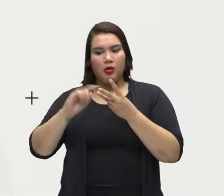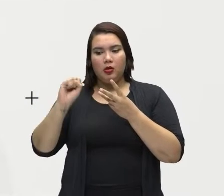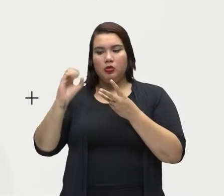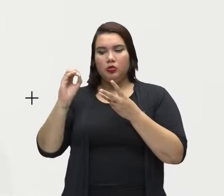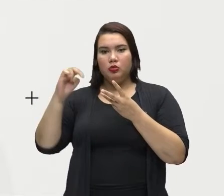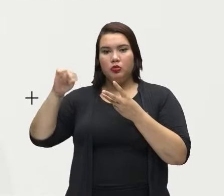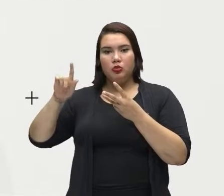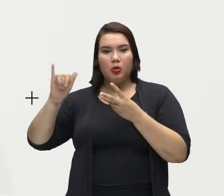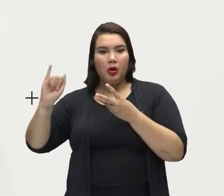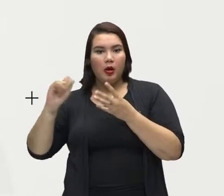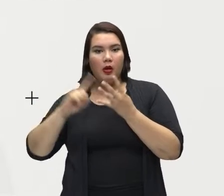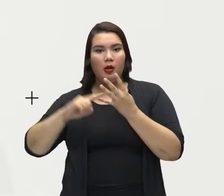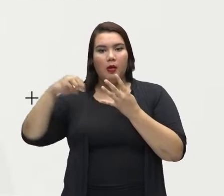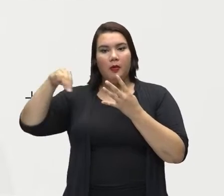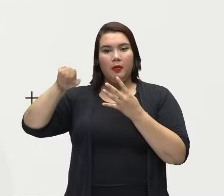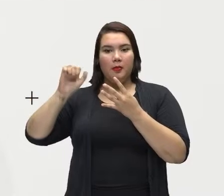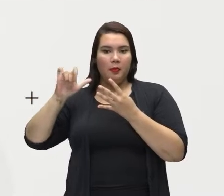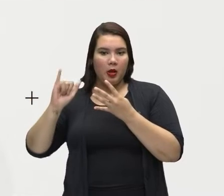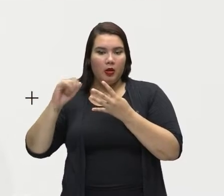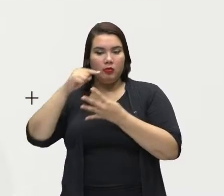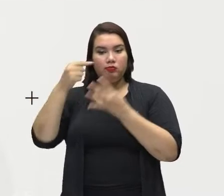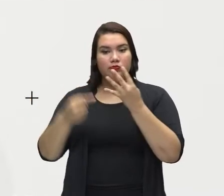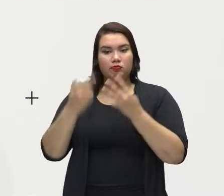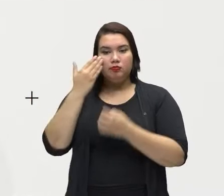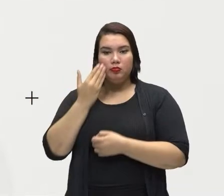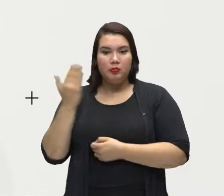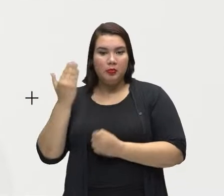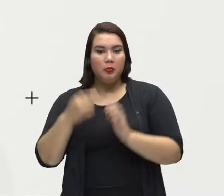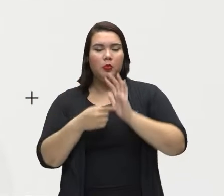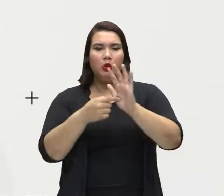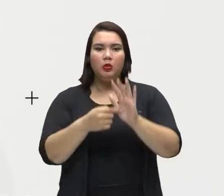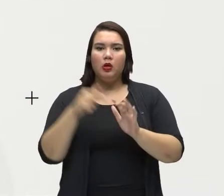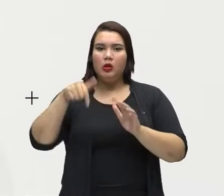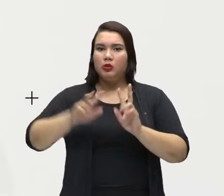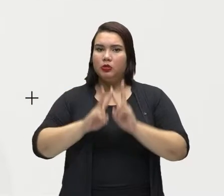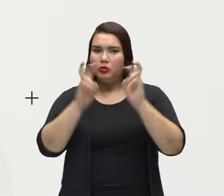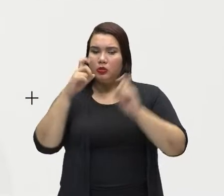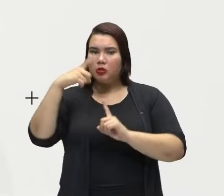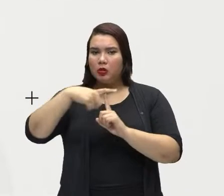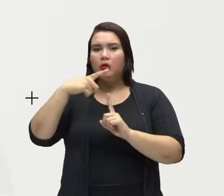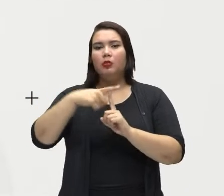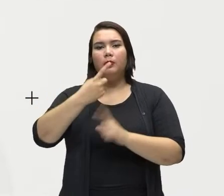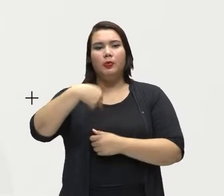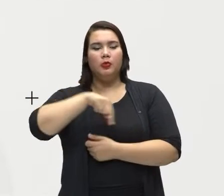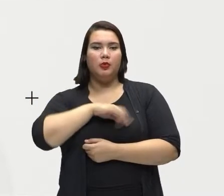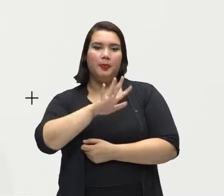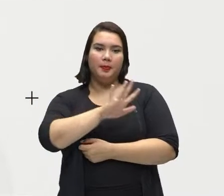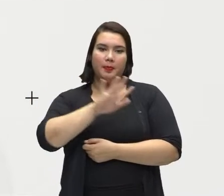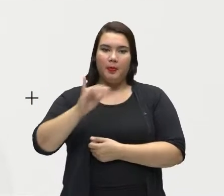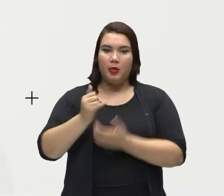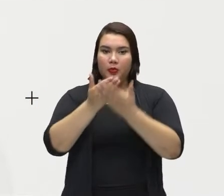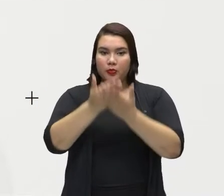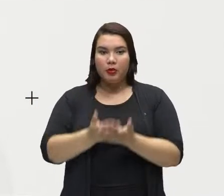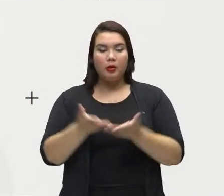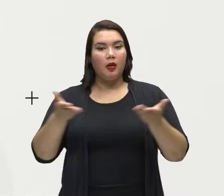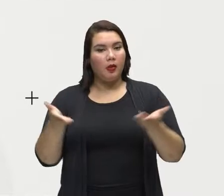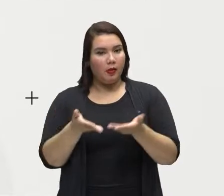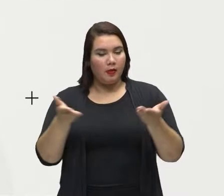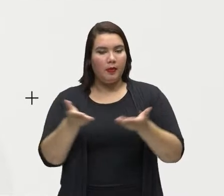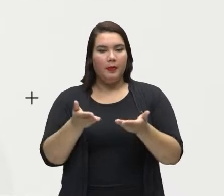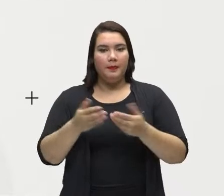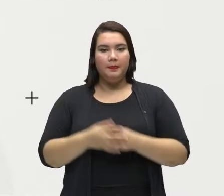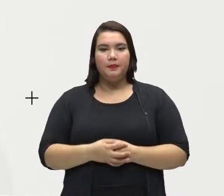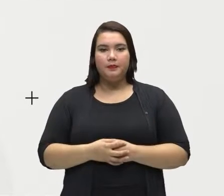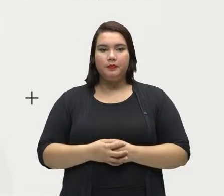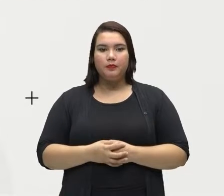Songhai e o Reino de Mali. E é justamente sobre esses reinos que nós vamos falar a partir de agora, que nós vamos abordar.